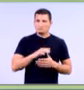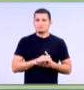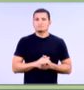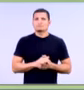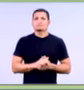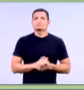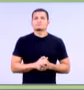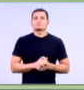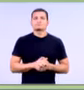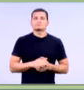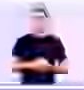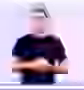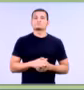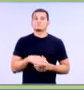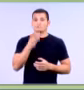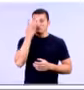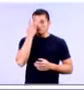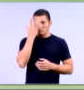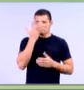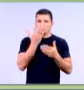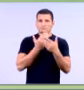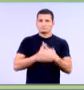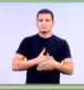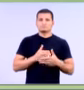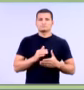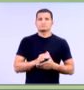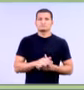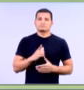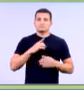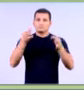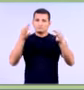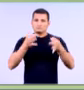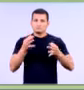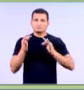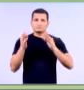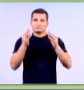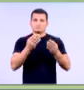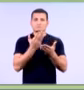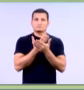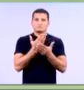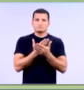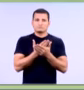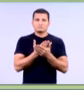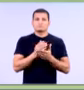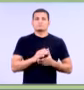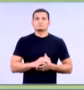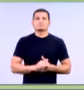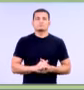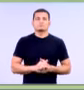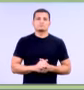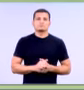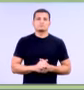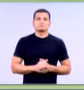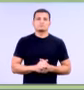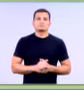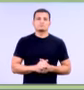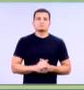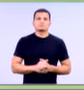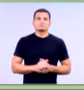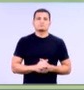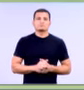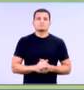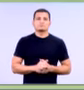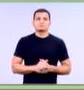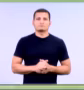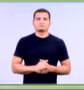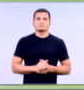assim bom? tá ficando fácil a prova, hein? Eu tenho certeza que todo mundo estudou. Um ponto que